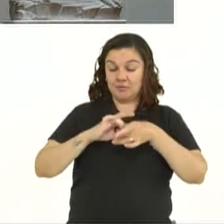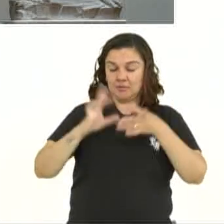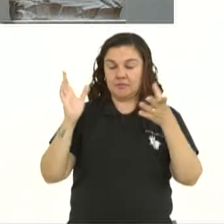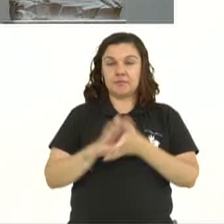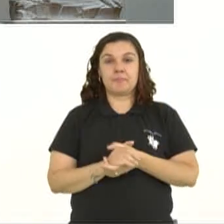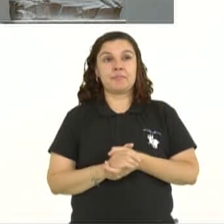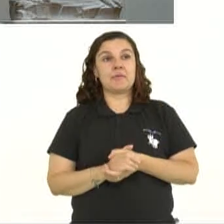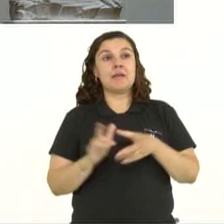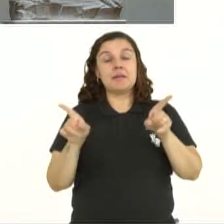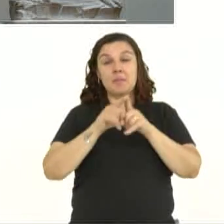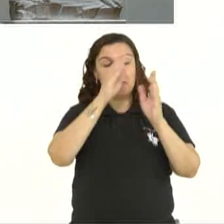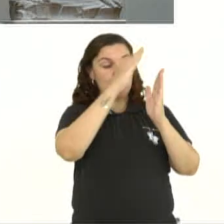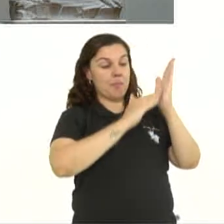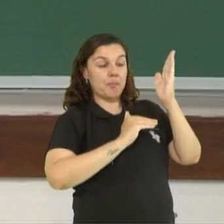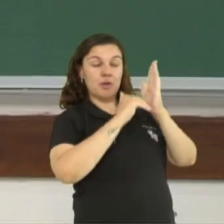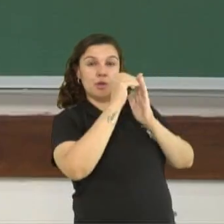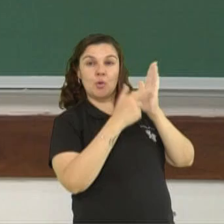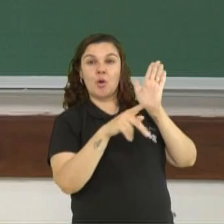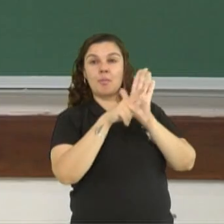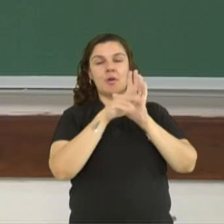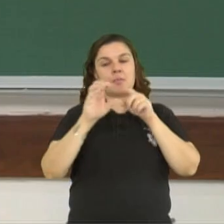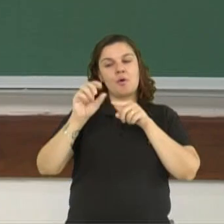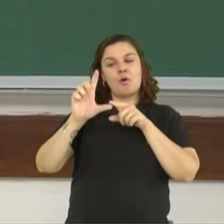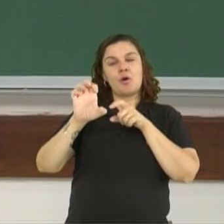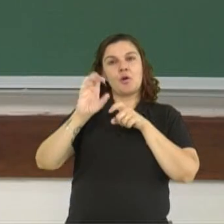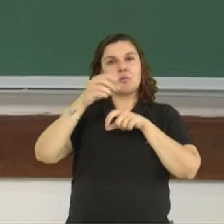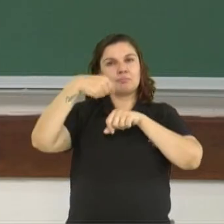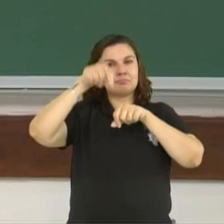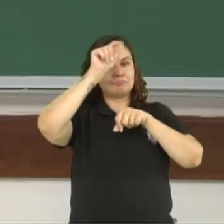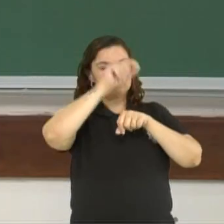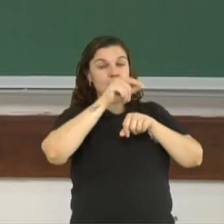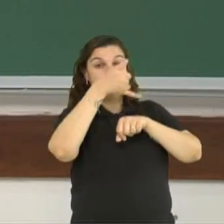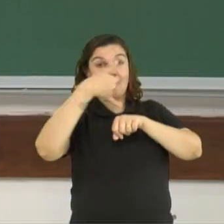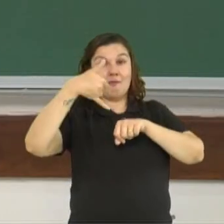temos a pintura a óleo. A pintura a óleo, gente, revolucionou, porque a pintura a óleo